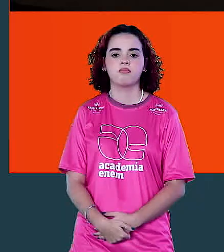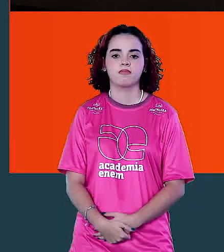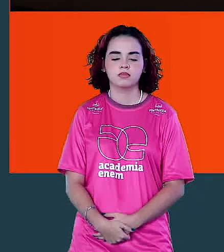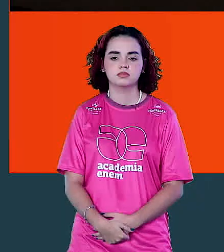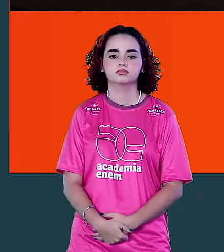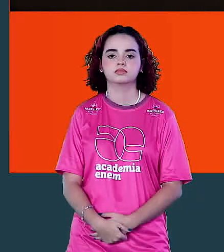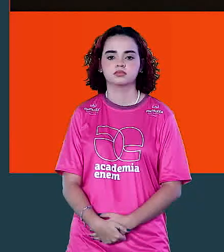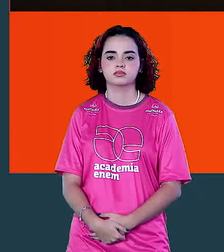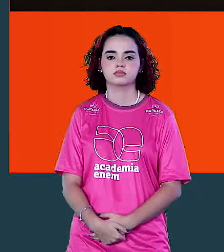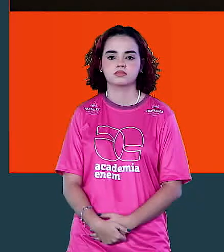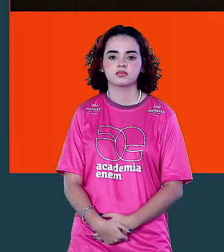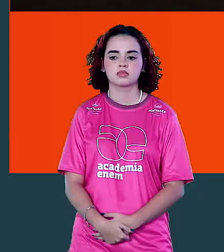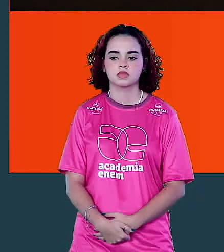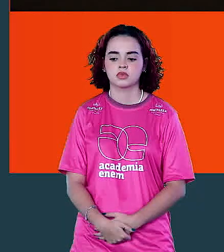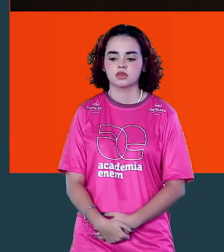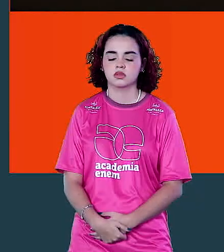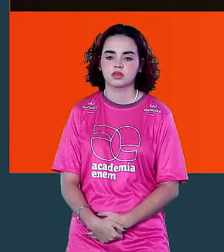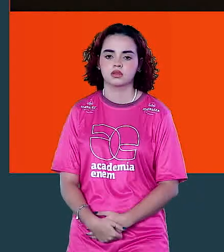Letra D de dado.